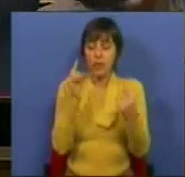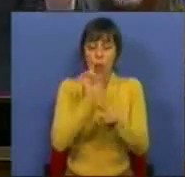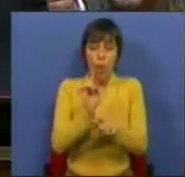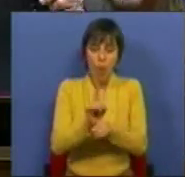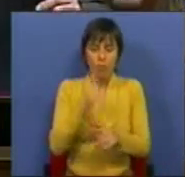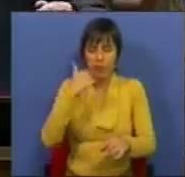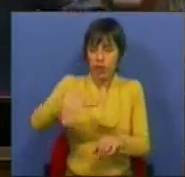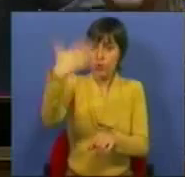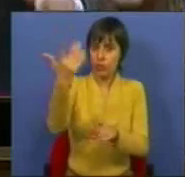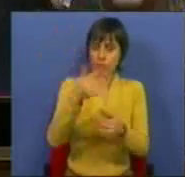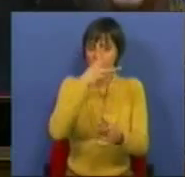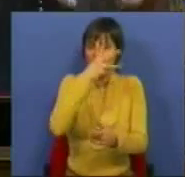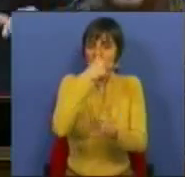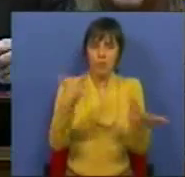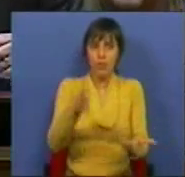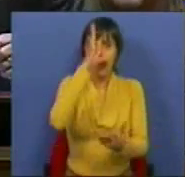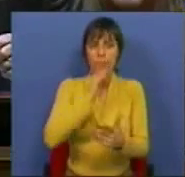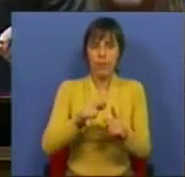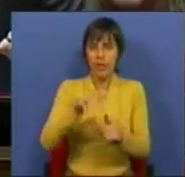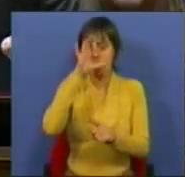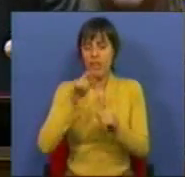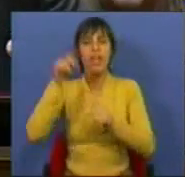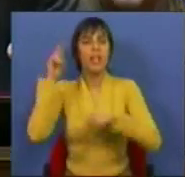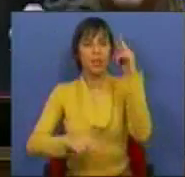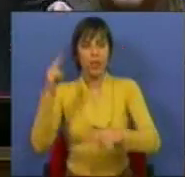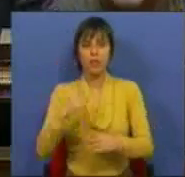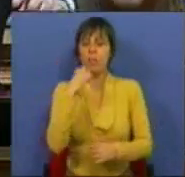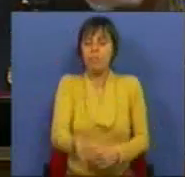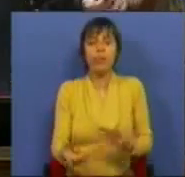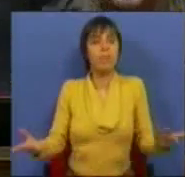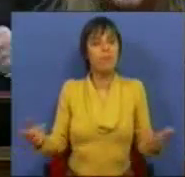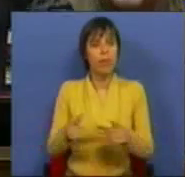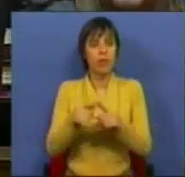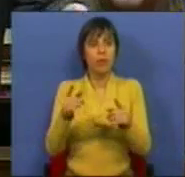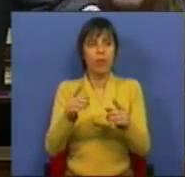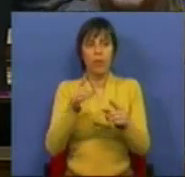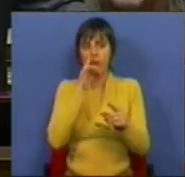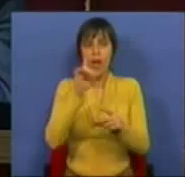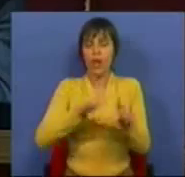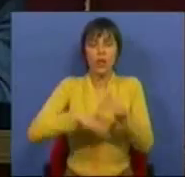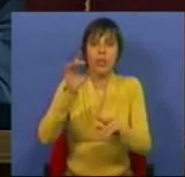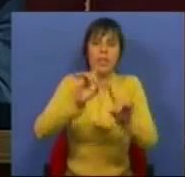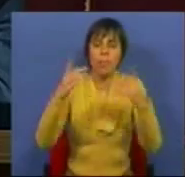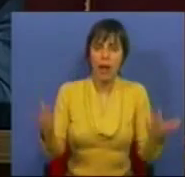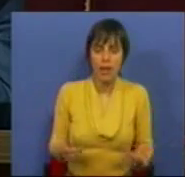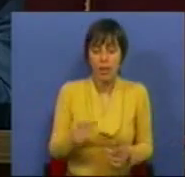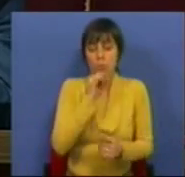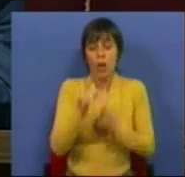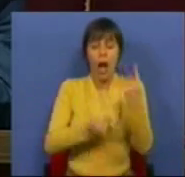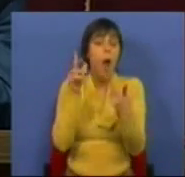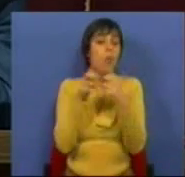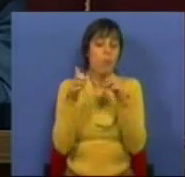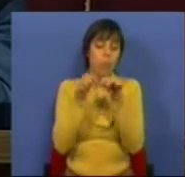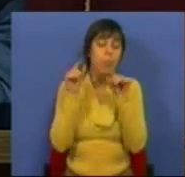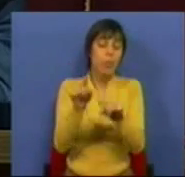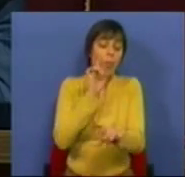momento extraordinariamente infeliz do Ministro de Estado e das Finanças para dizer que há uma linha que não se passa. Ele deve ter algum